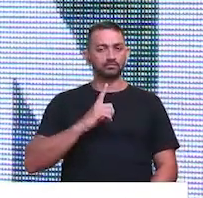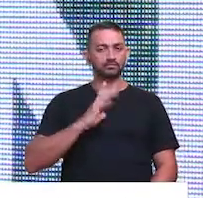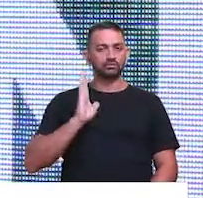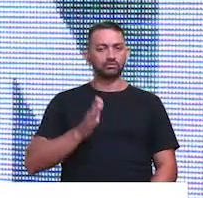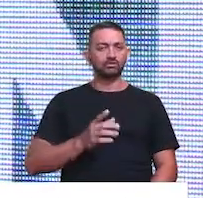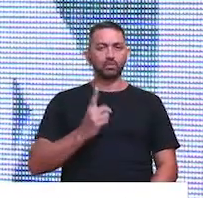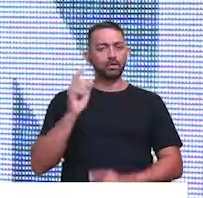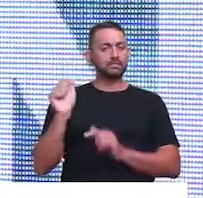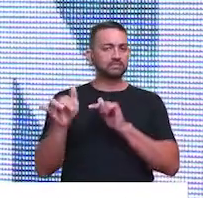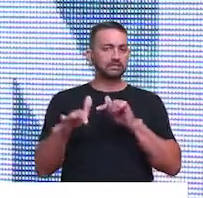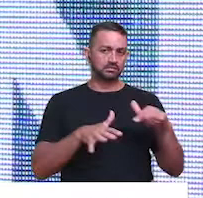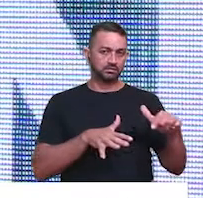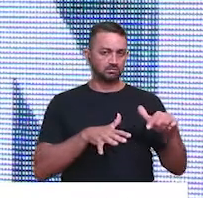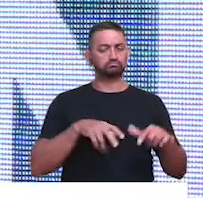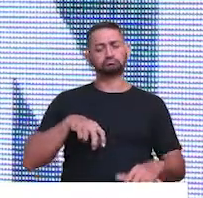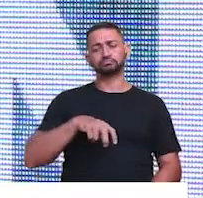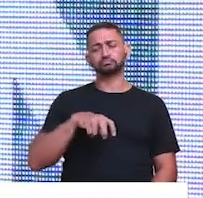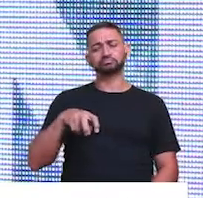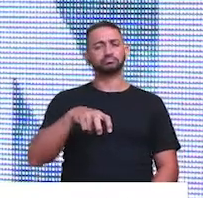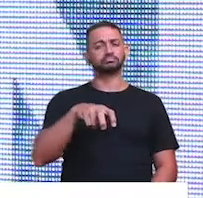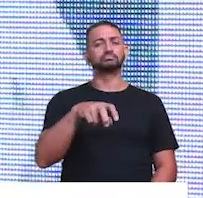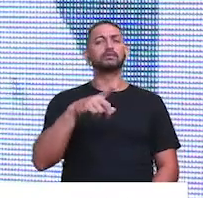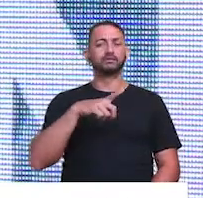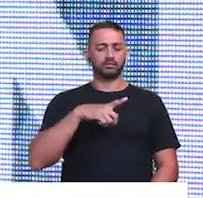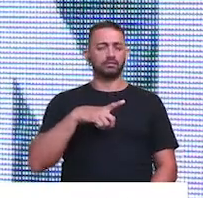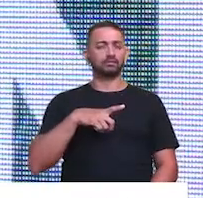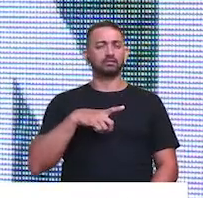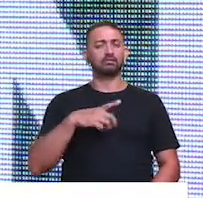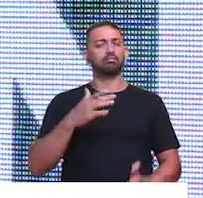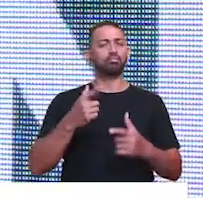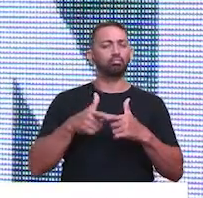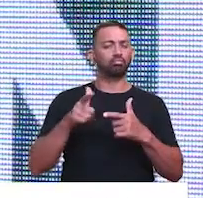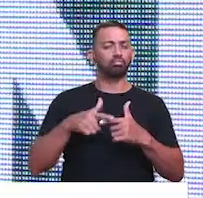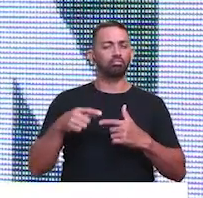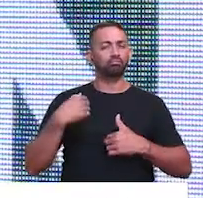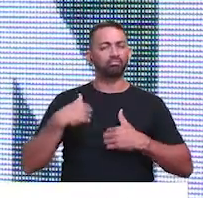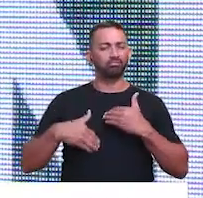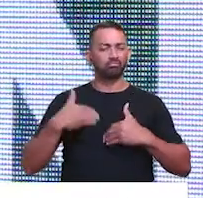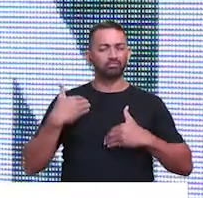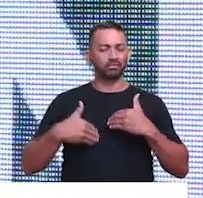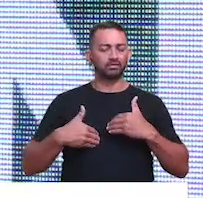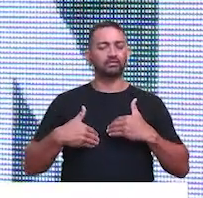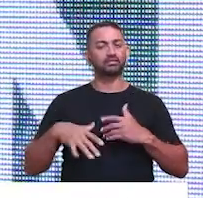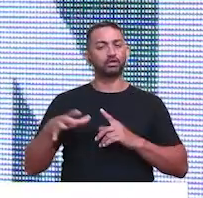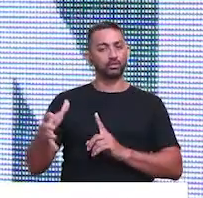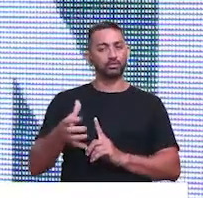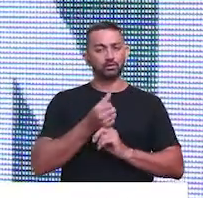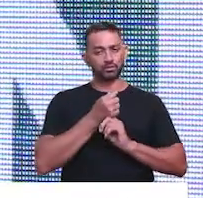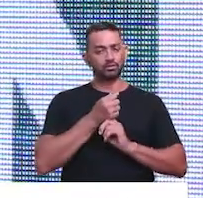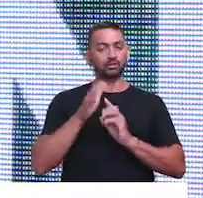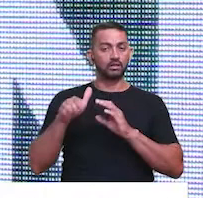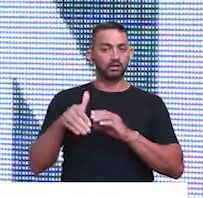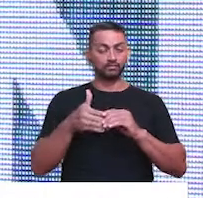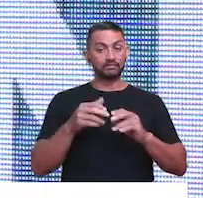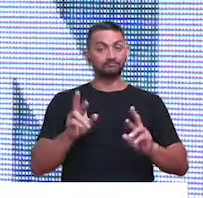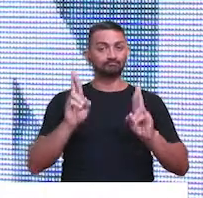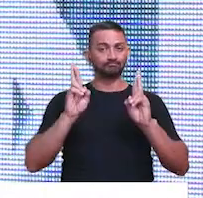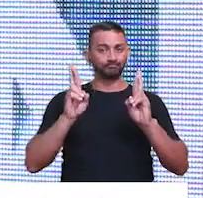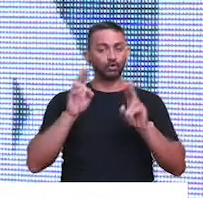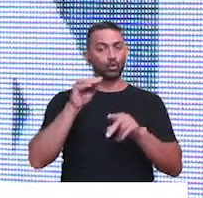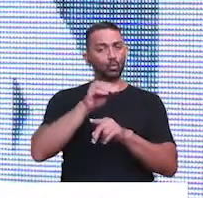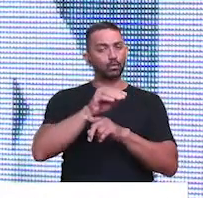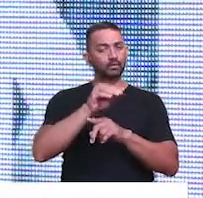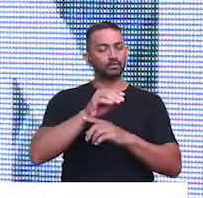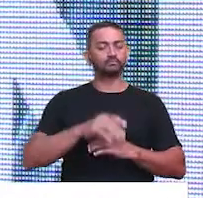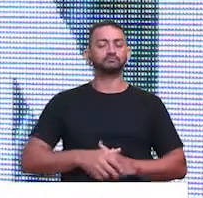ele já estava há cerca de uma semana solto lá na região mais e sangrando e ainda bem que foi resgatado e a